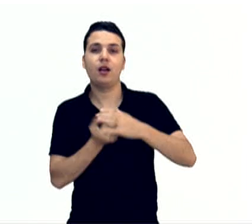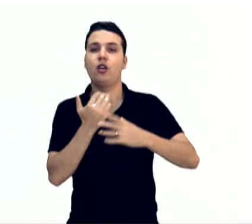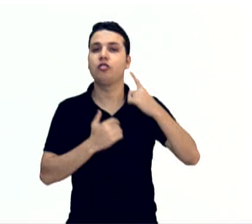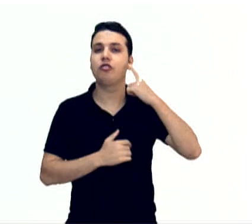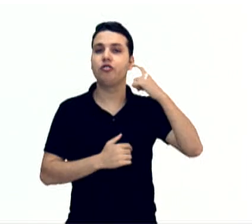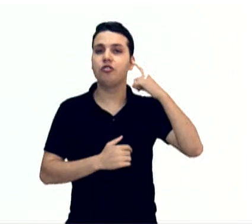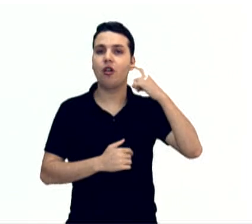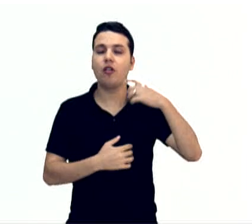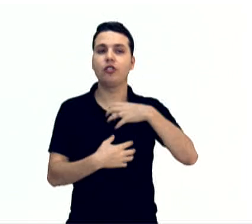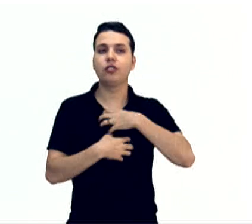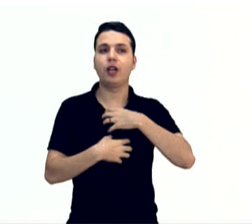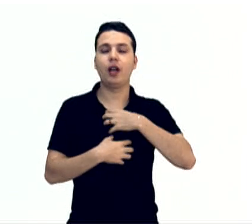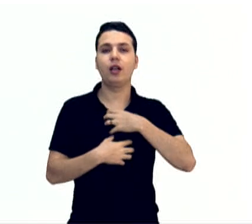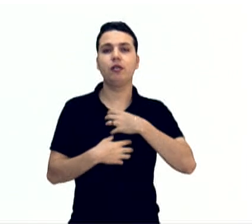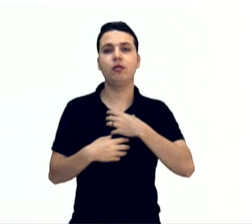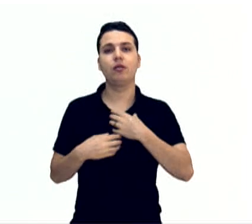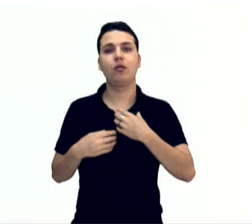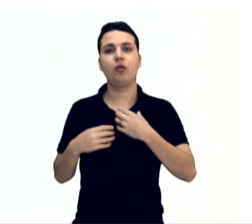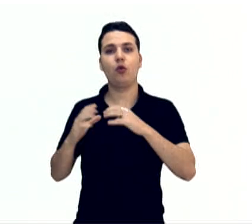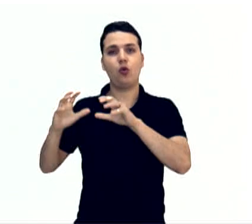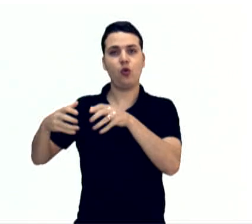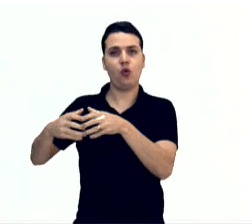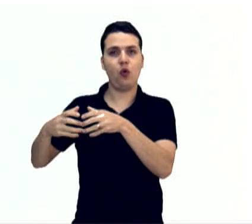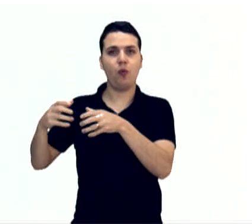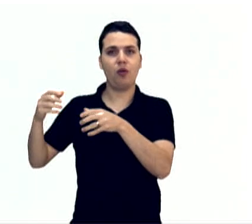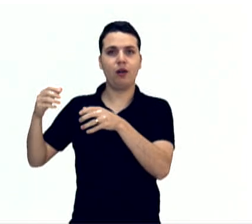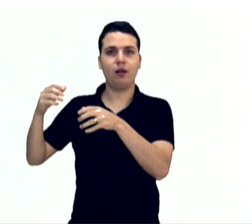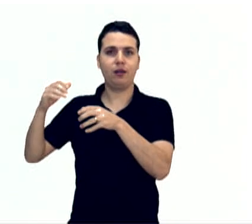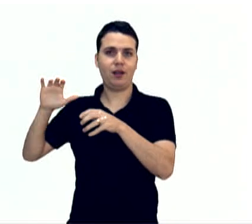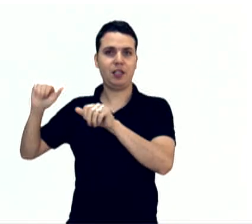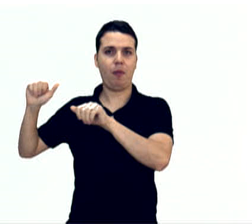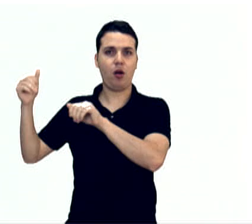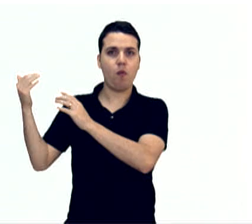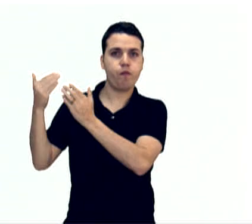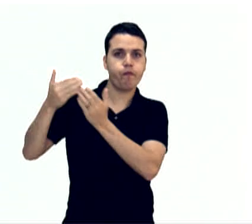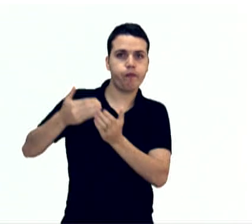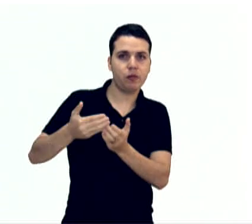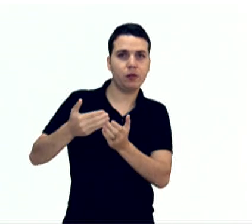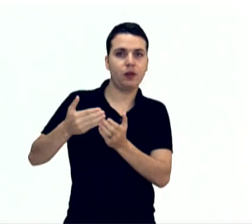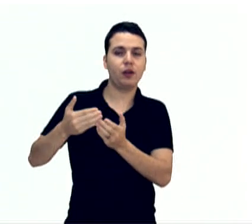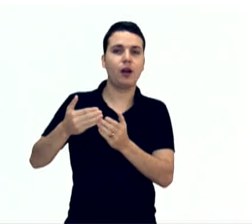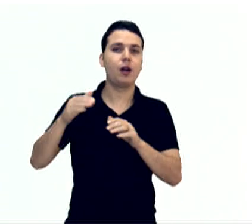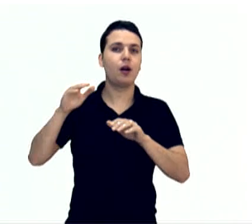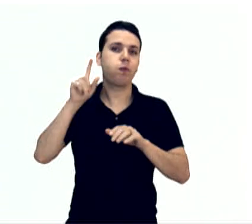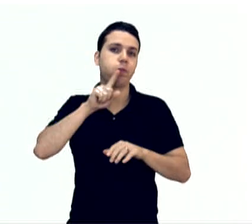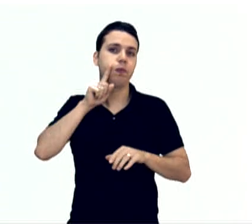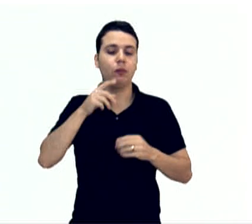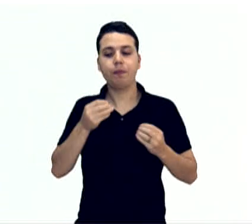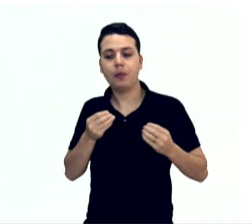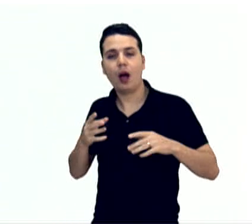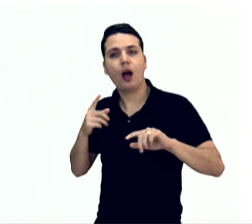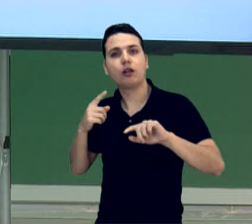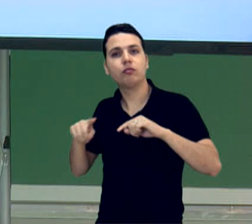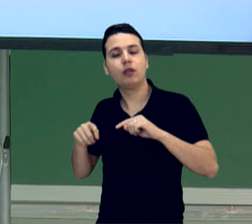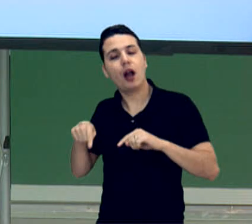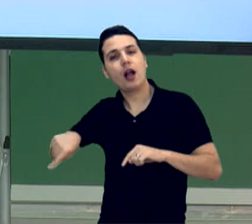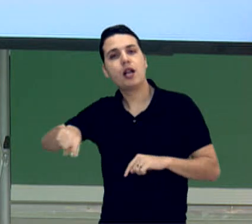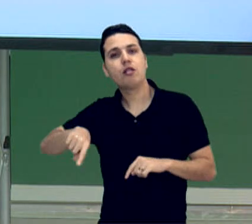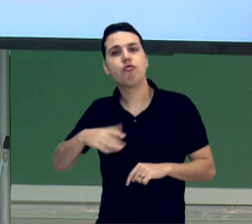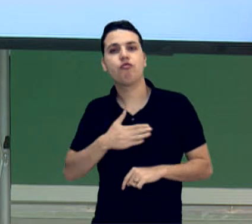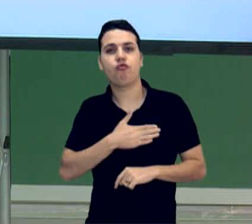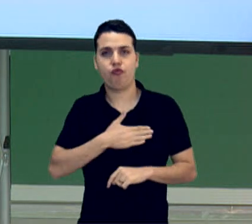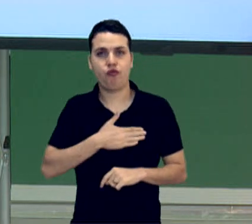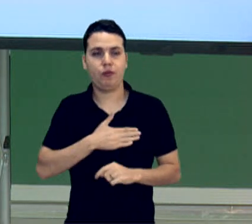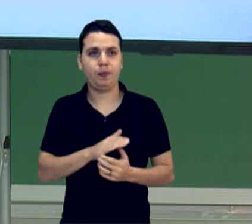aos imigrantes de língua espanhola que viviam nos Estados Unidos. Então, já disse tudo, né?